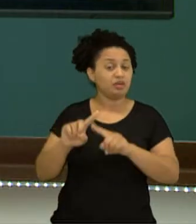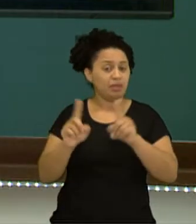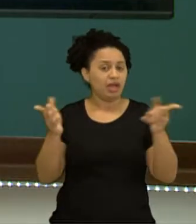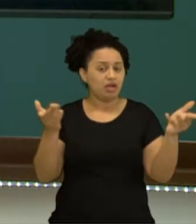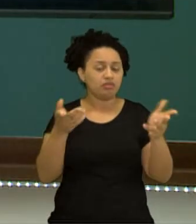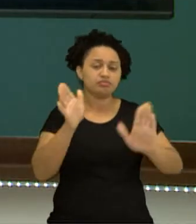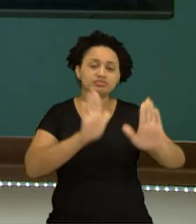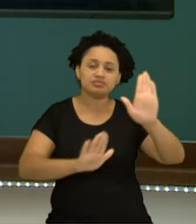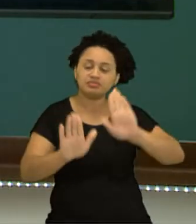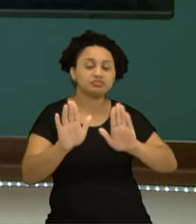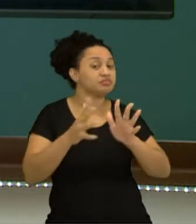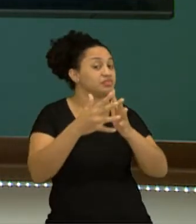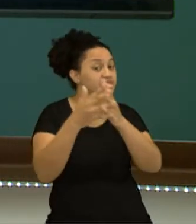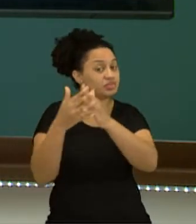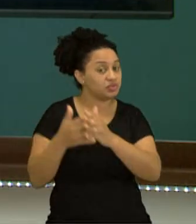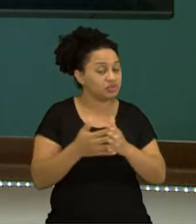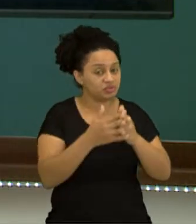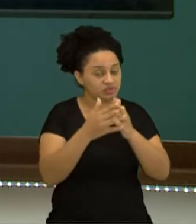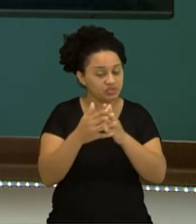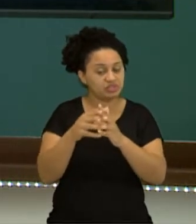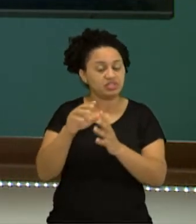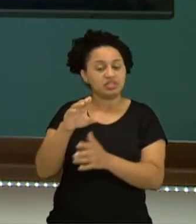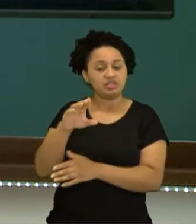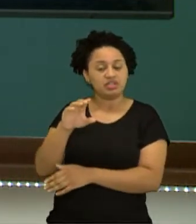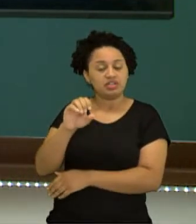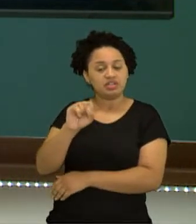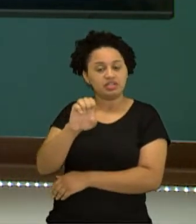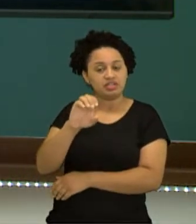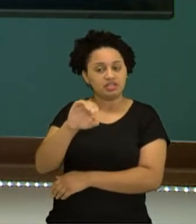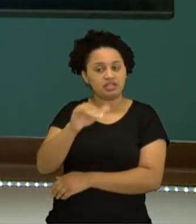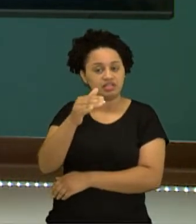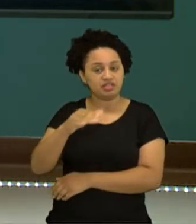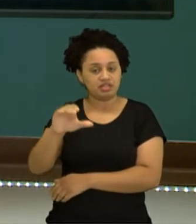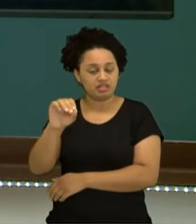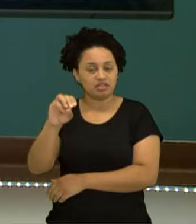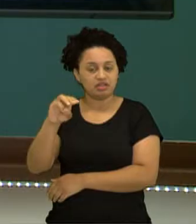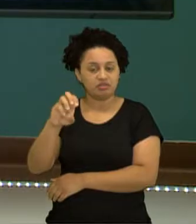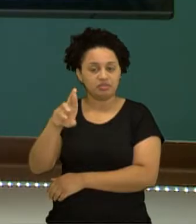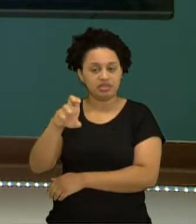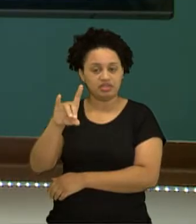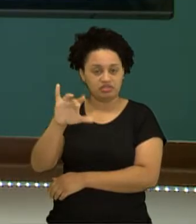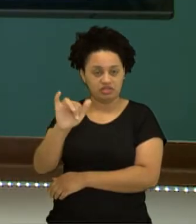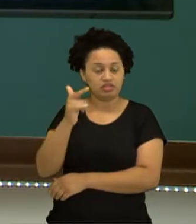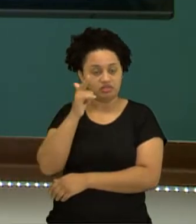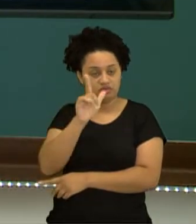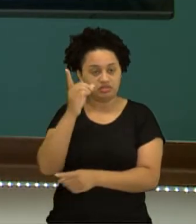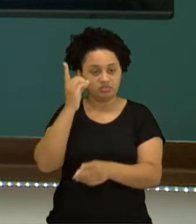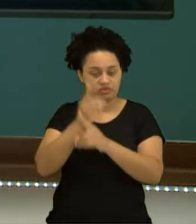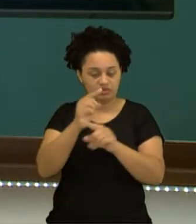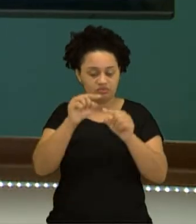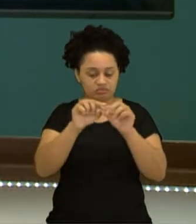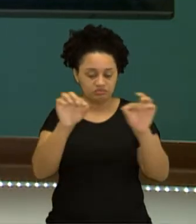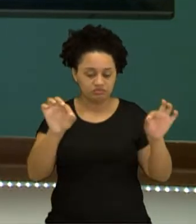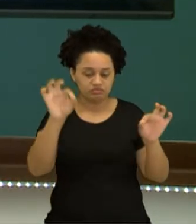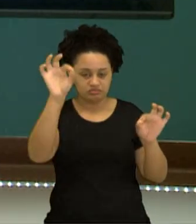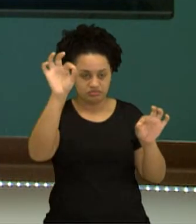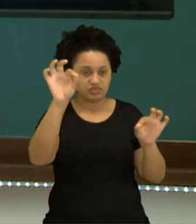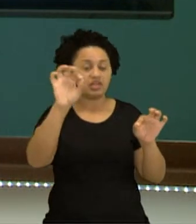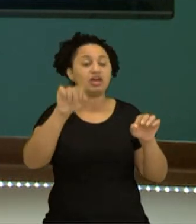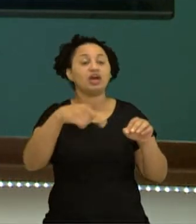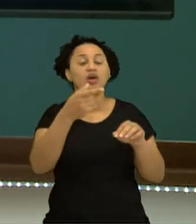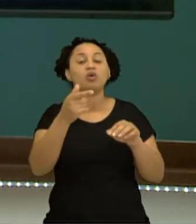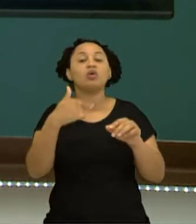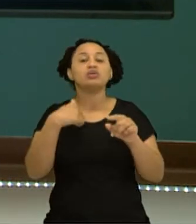para não confundir a secção meridiana, que é isso que a gente acabou de calcular, esse corte, da